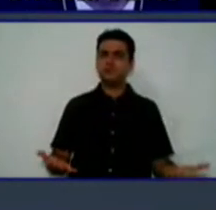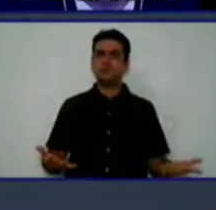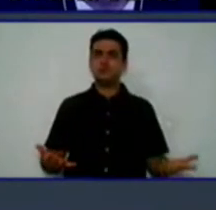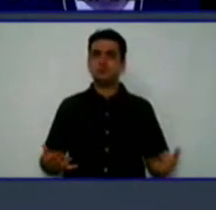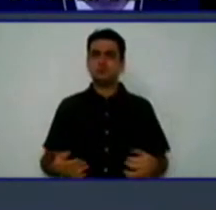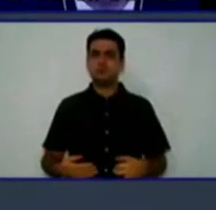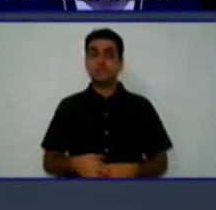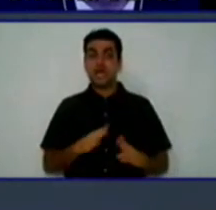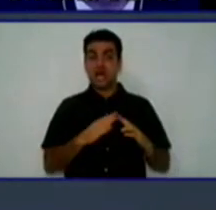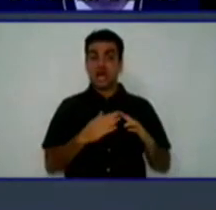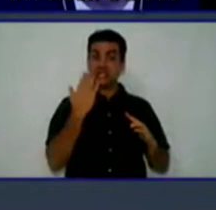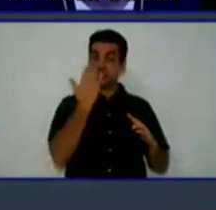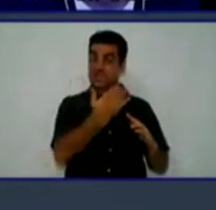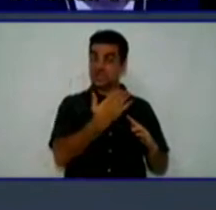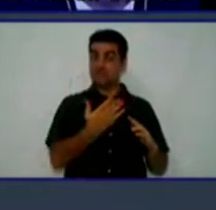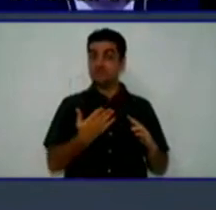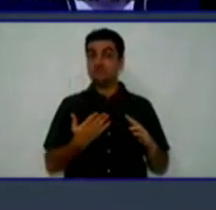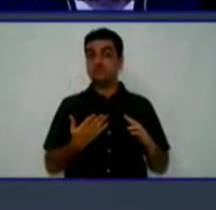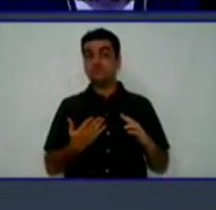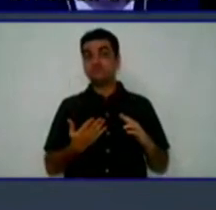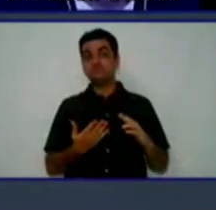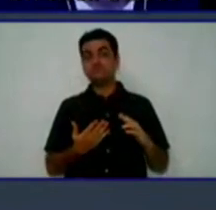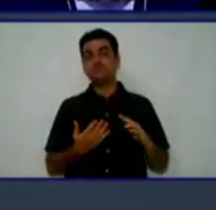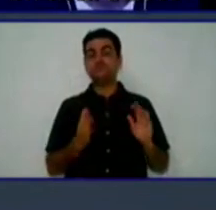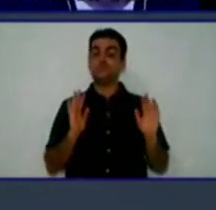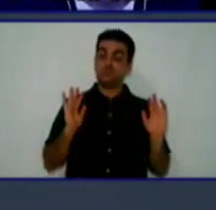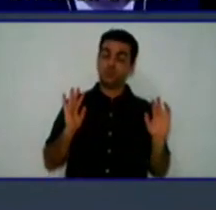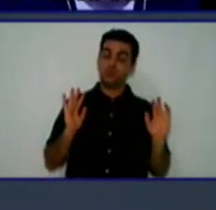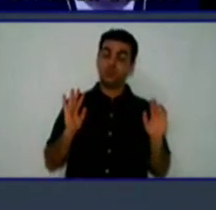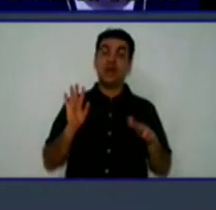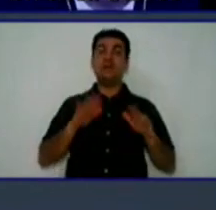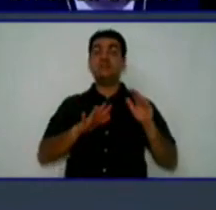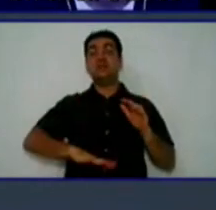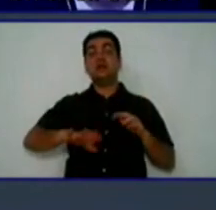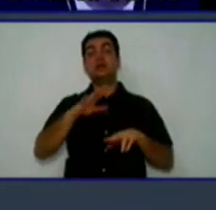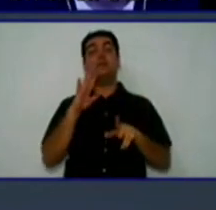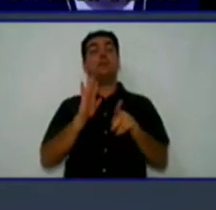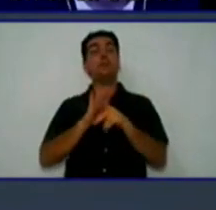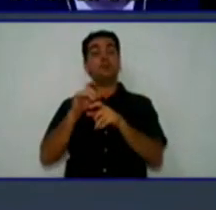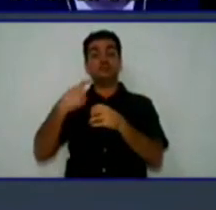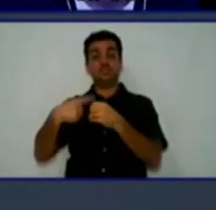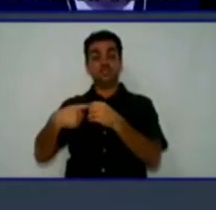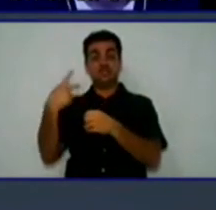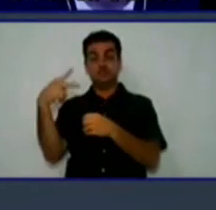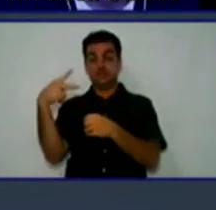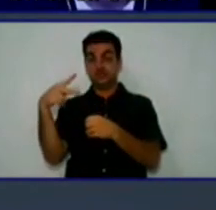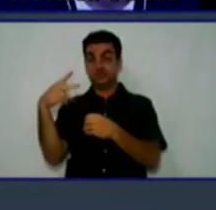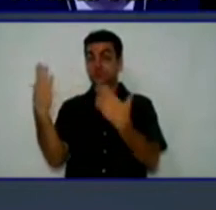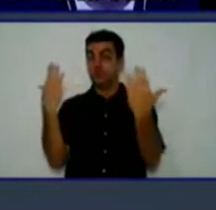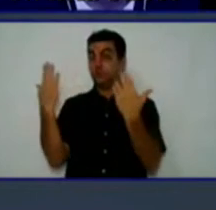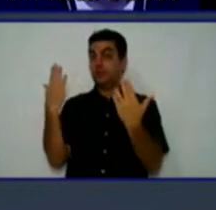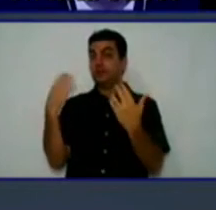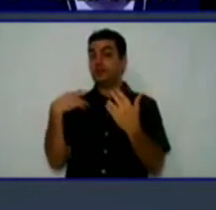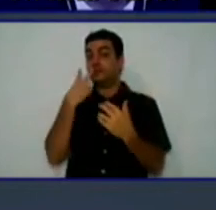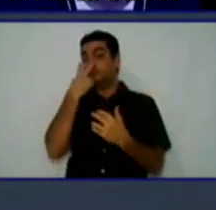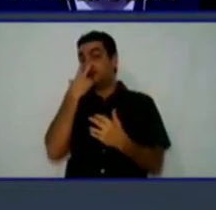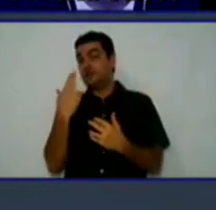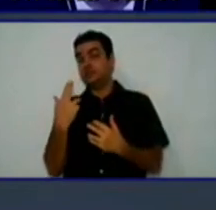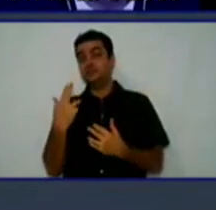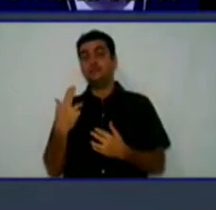Os imóveis... Quanto aos imóveis localizados em Planaltina, Goiás, em relação àqueles que